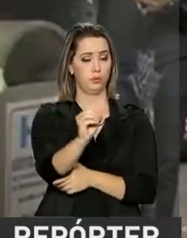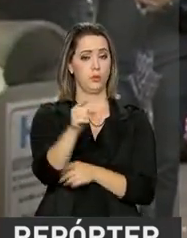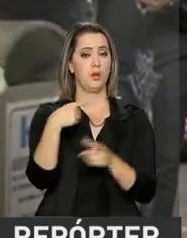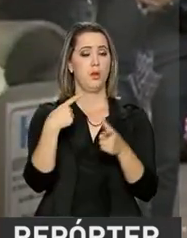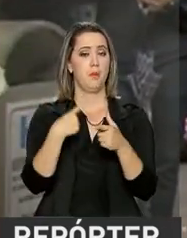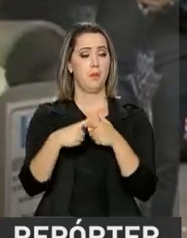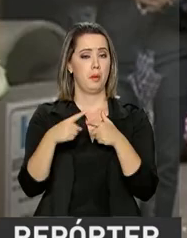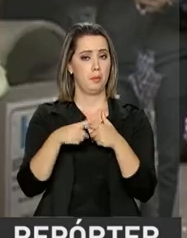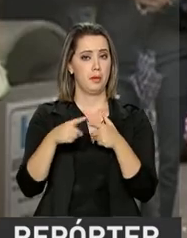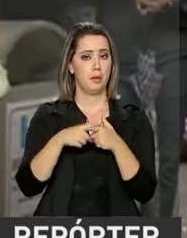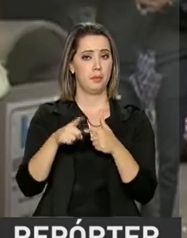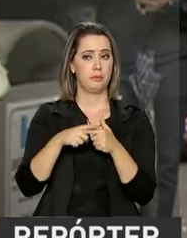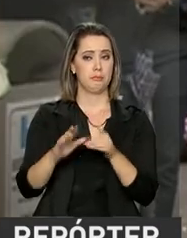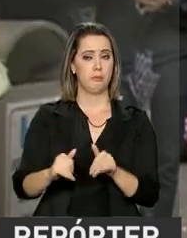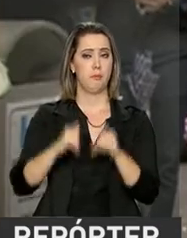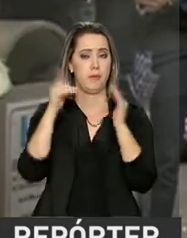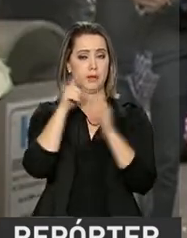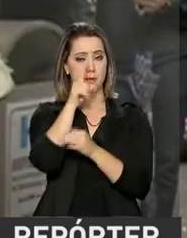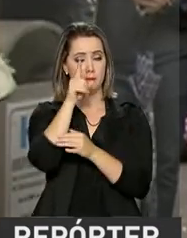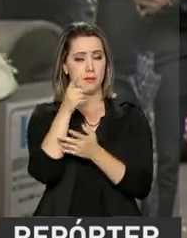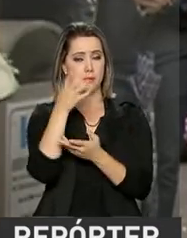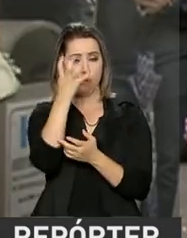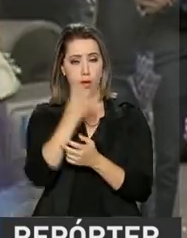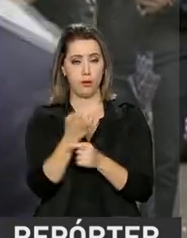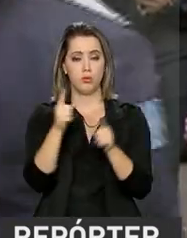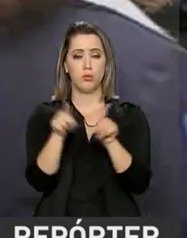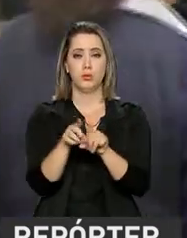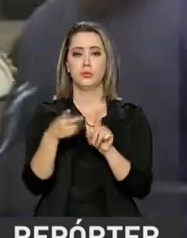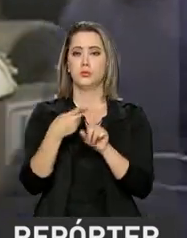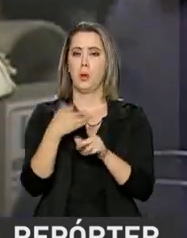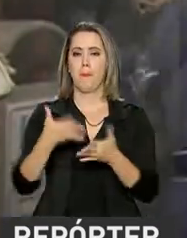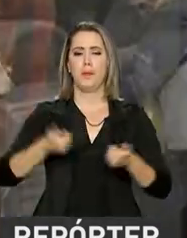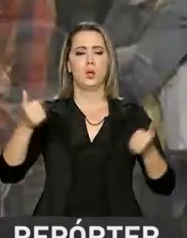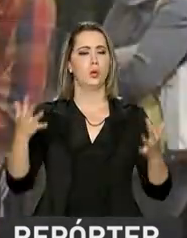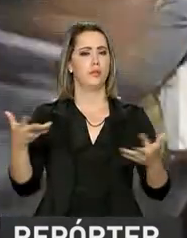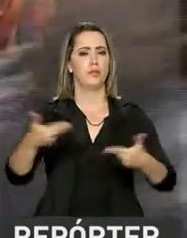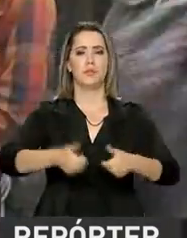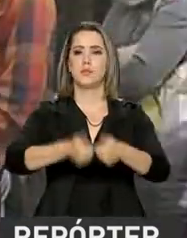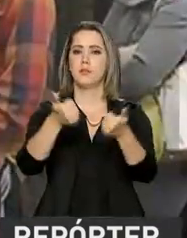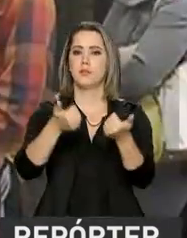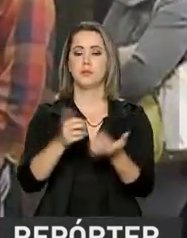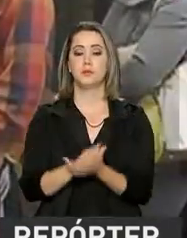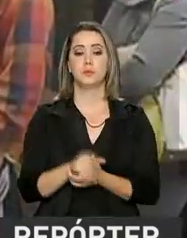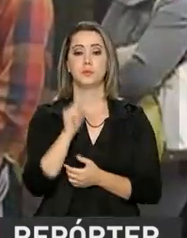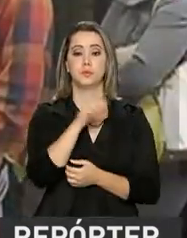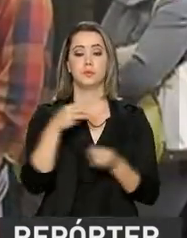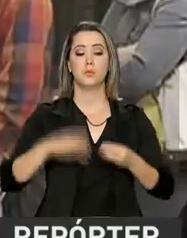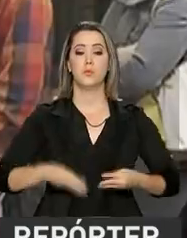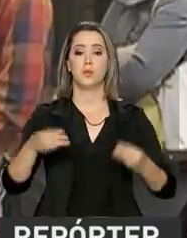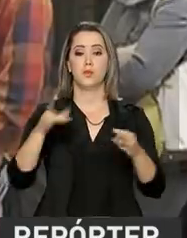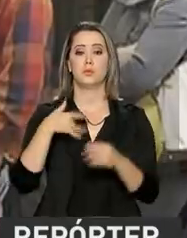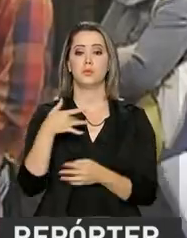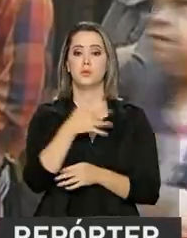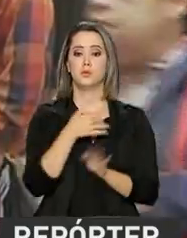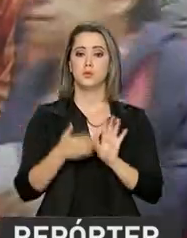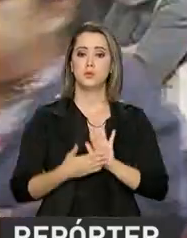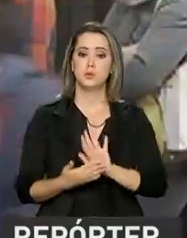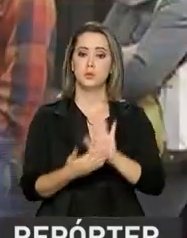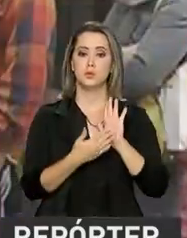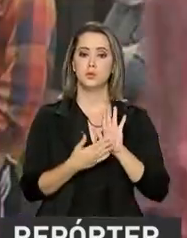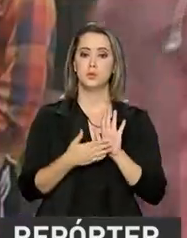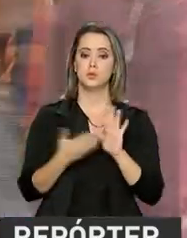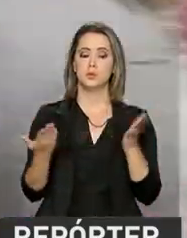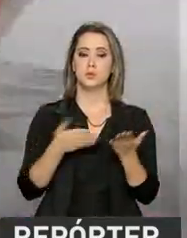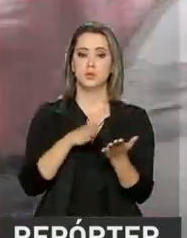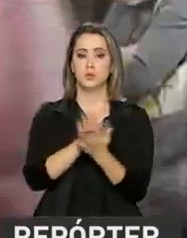complexidade um ganho de eficiência que requer apenas iniciativa algo que o ministério da saúde tem apresentado com a